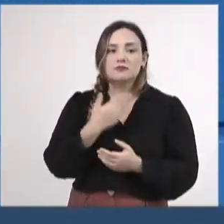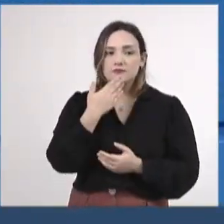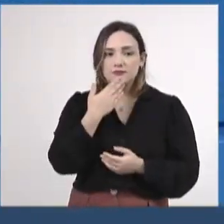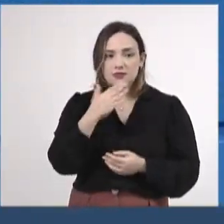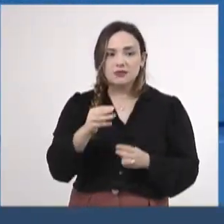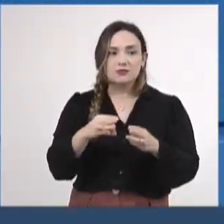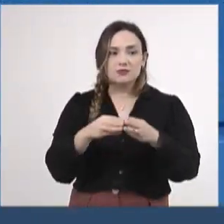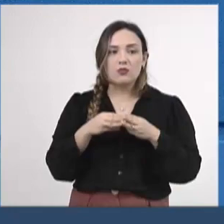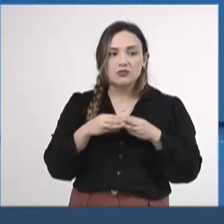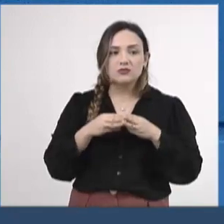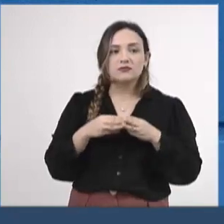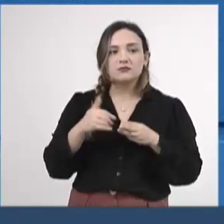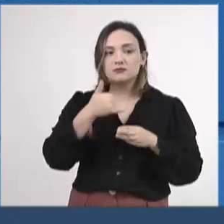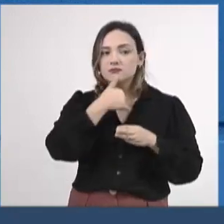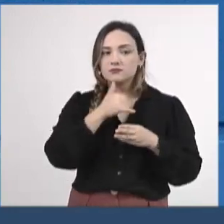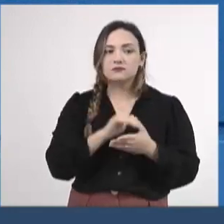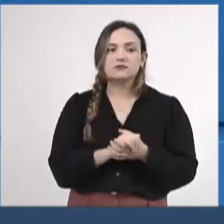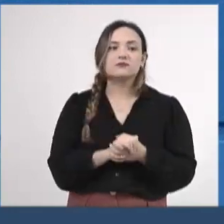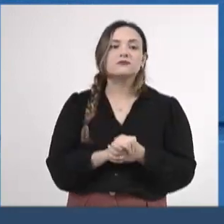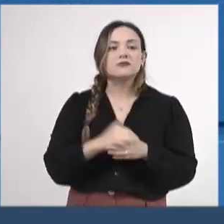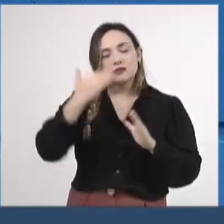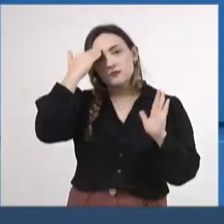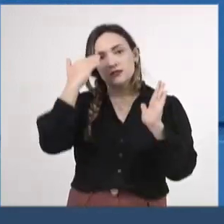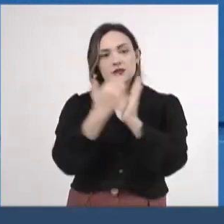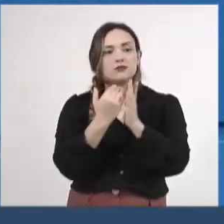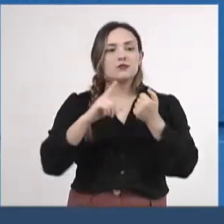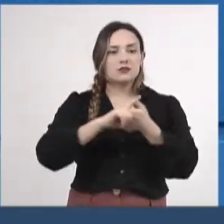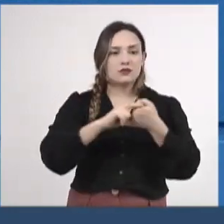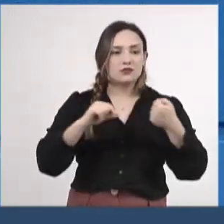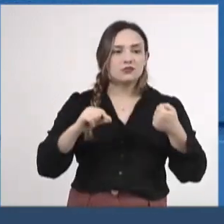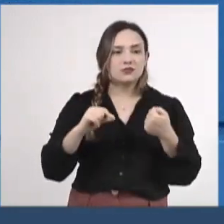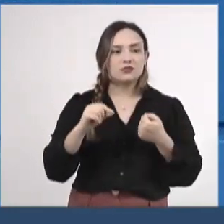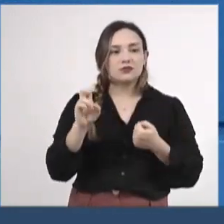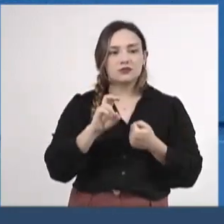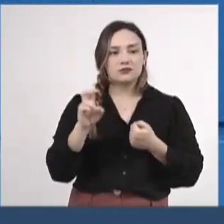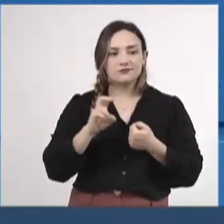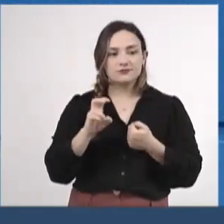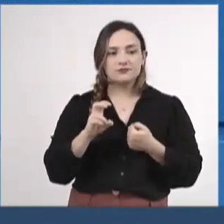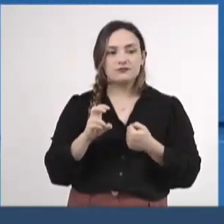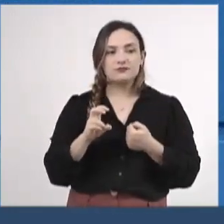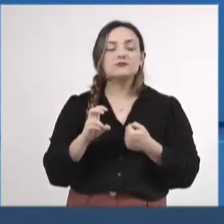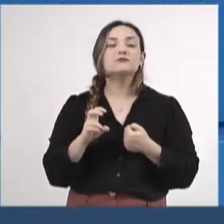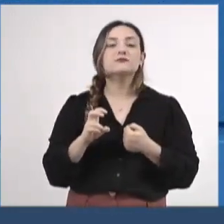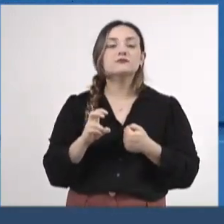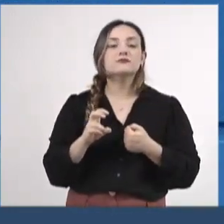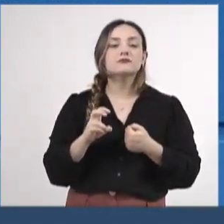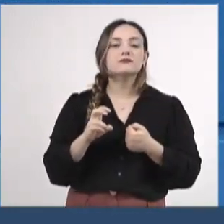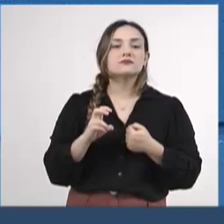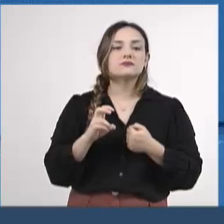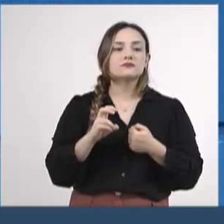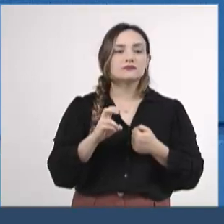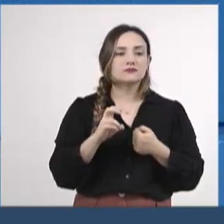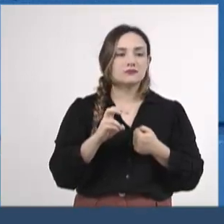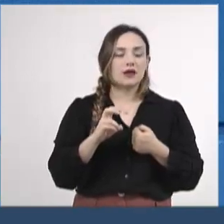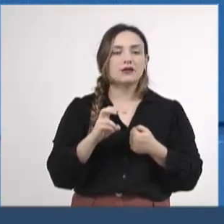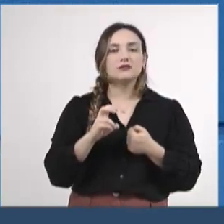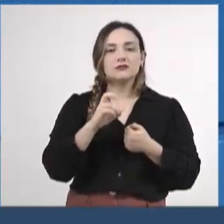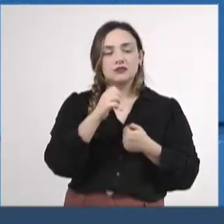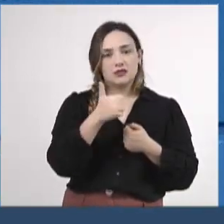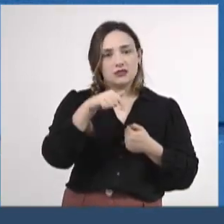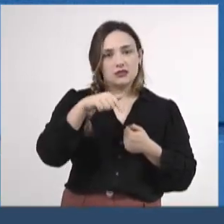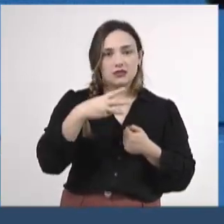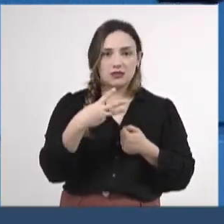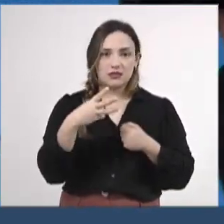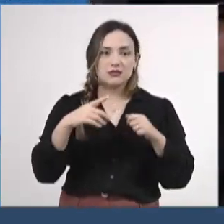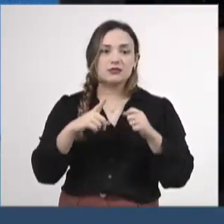aquela mesa ouvindo plenário dos termos de ensino quinto do artigo 173 do Regimento Interno